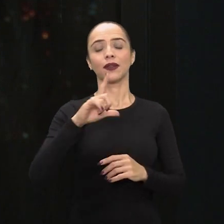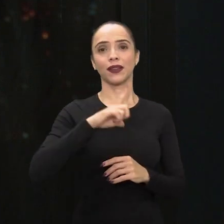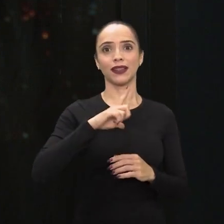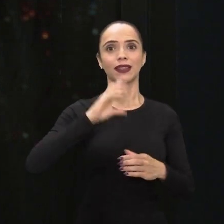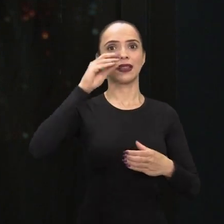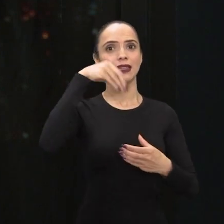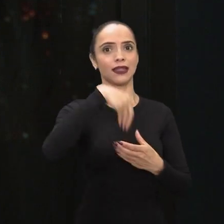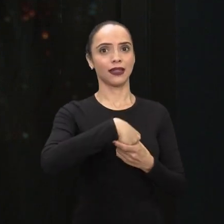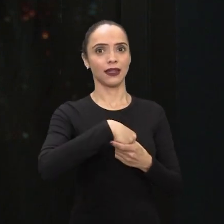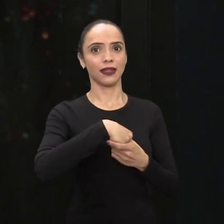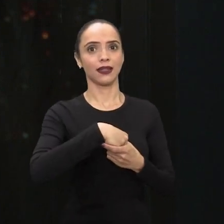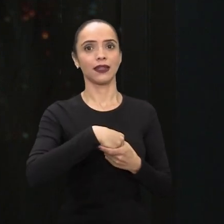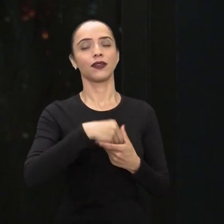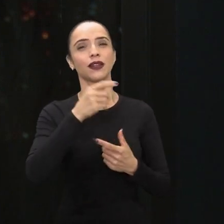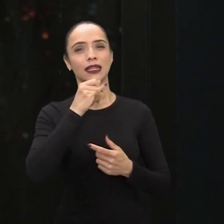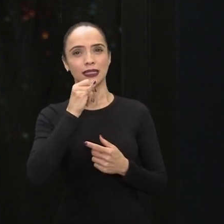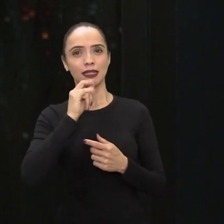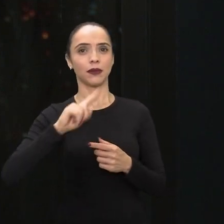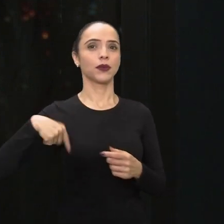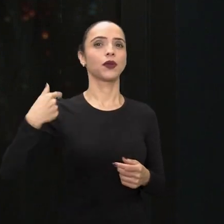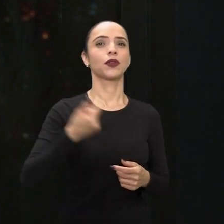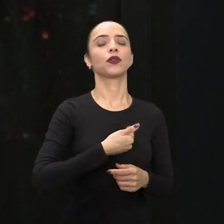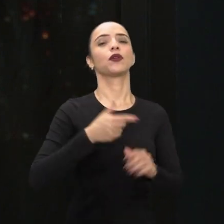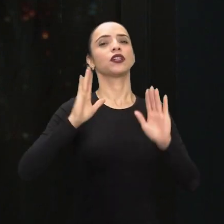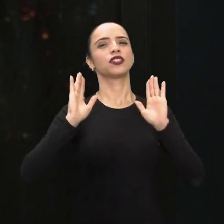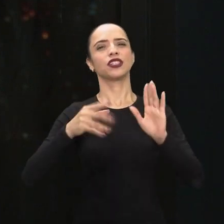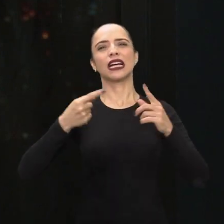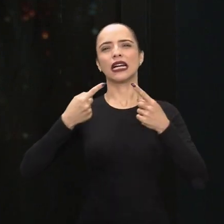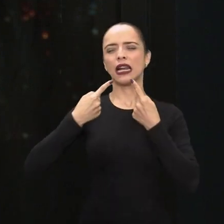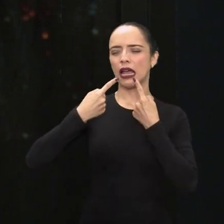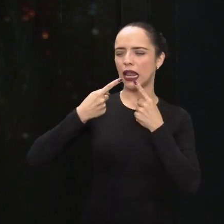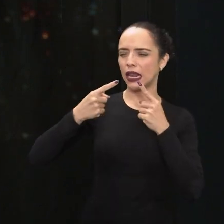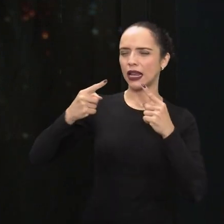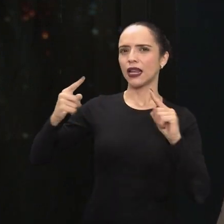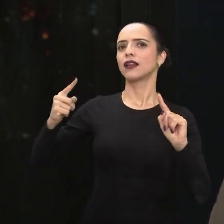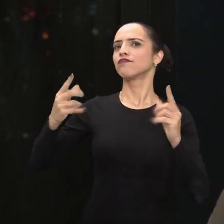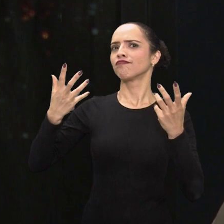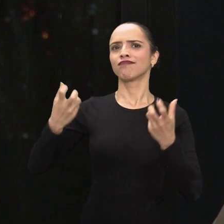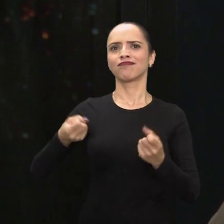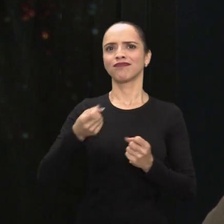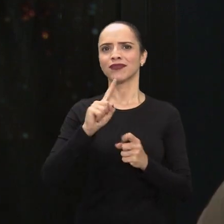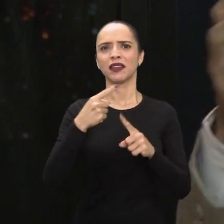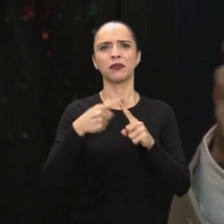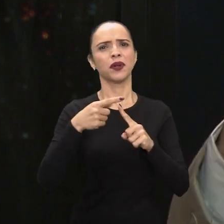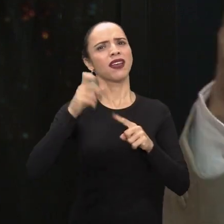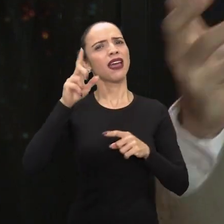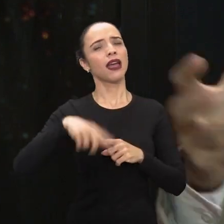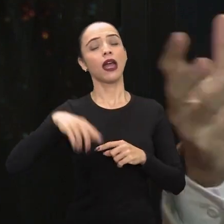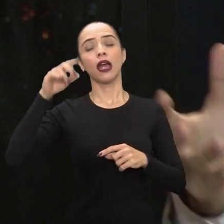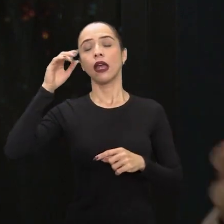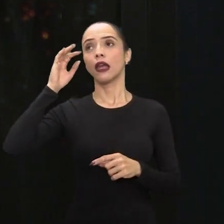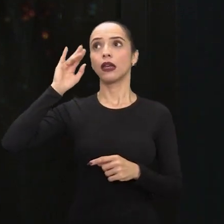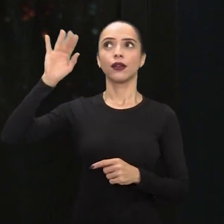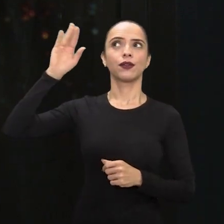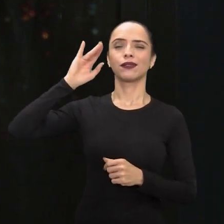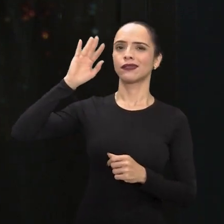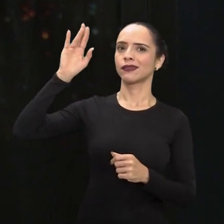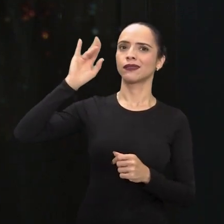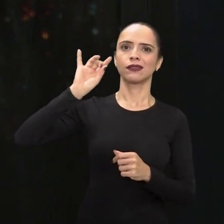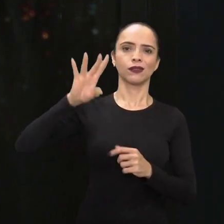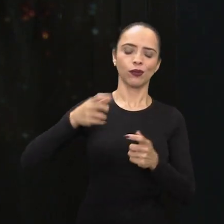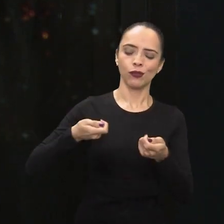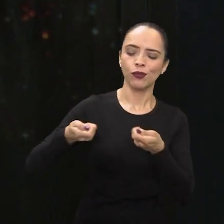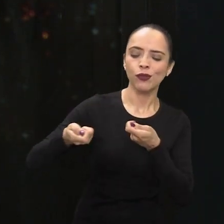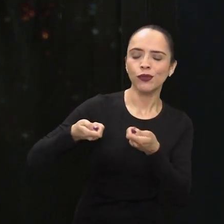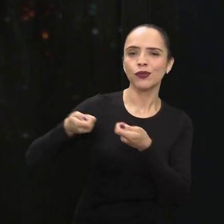do que a gente é critica né professora Dalva essas fantasias absolutistas de controle do controle social penal